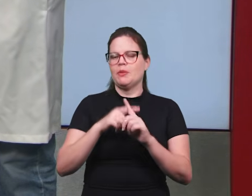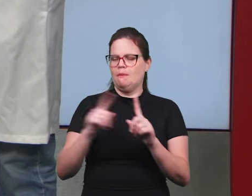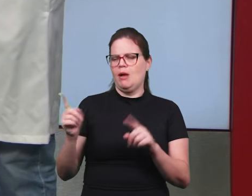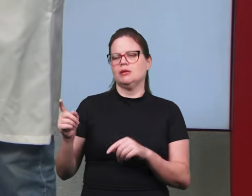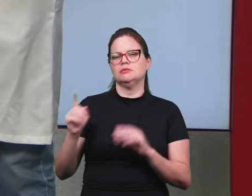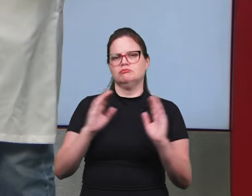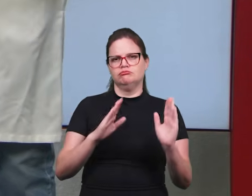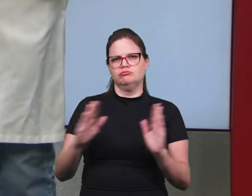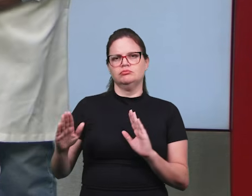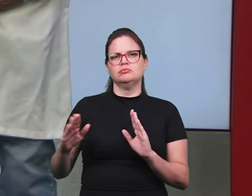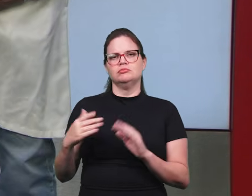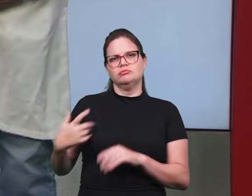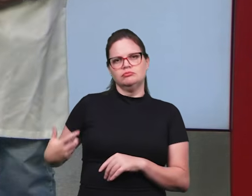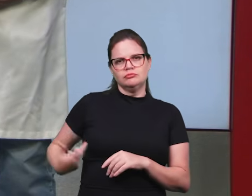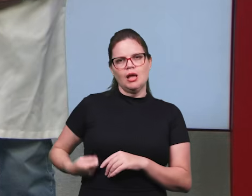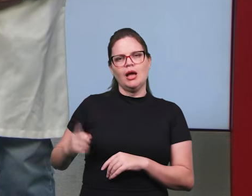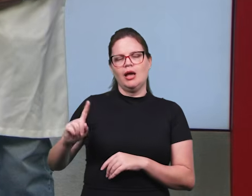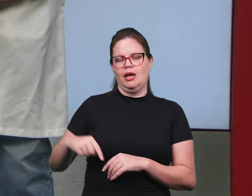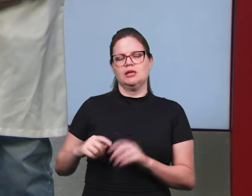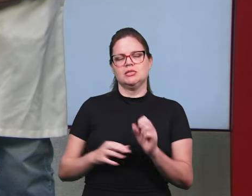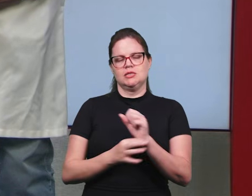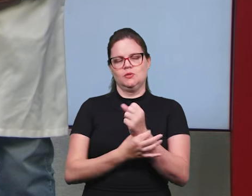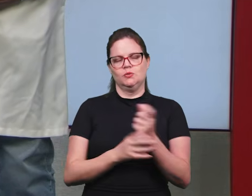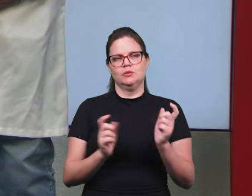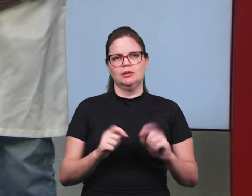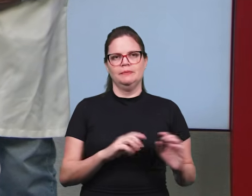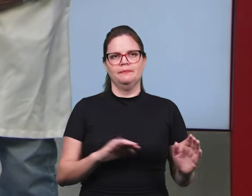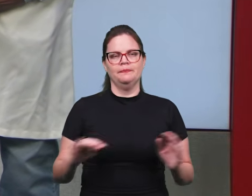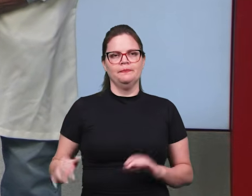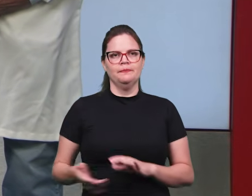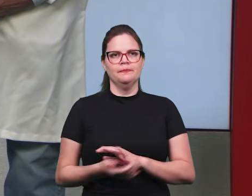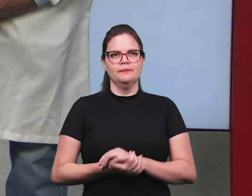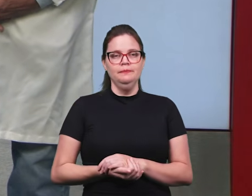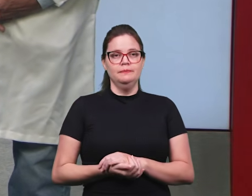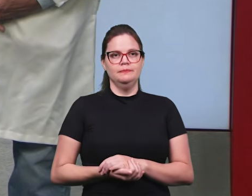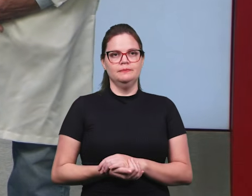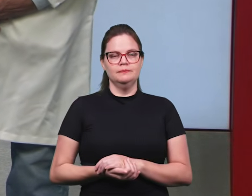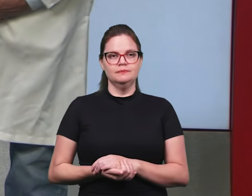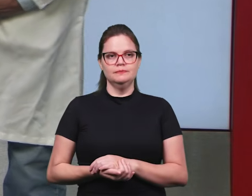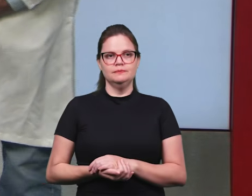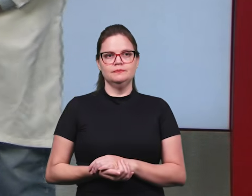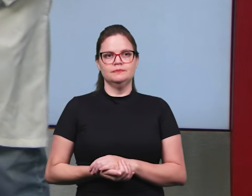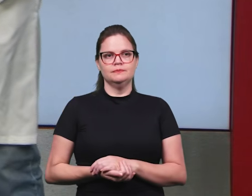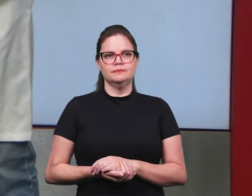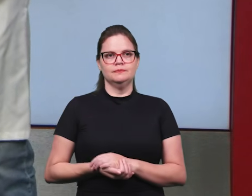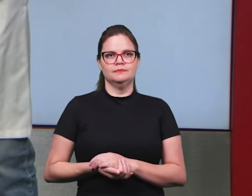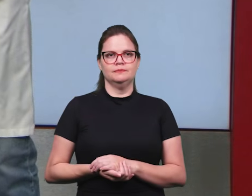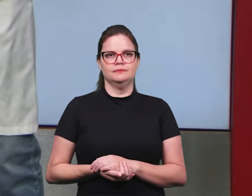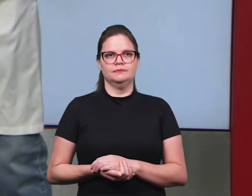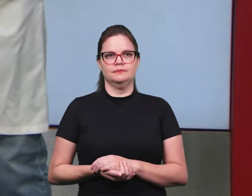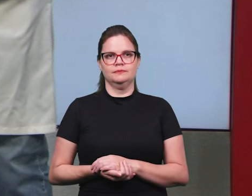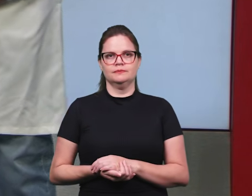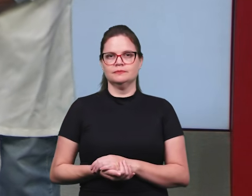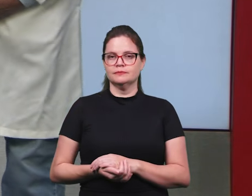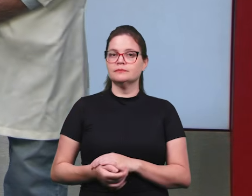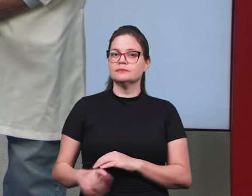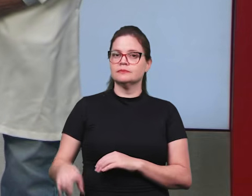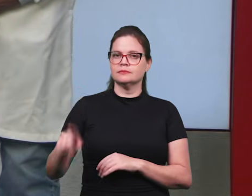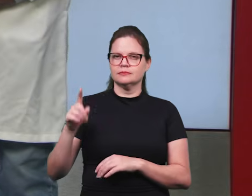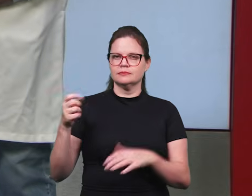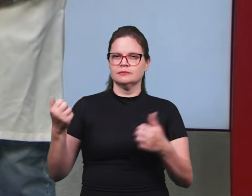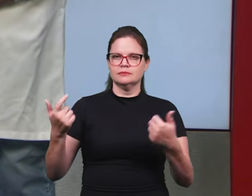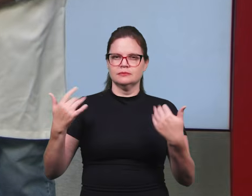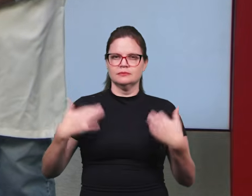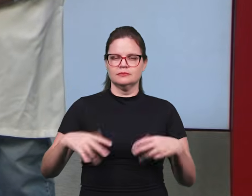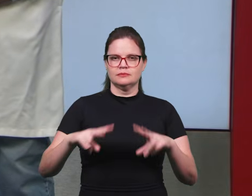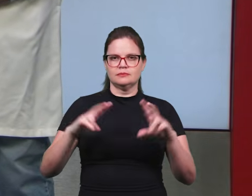procedimentos. Então, essa é a diferença. Você comentou num determinado momento a respeito de a